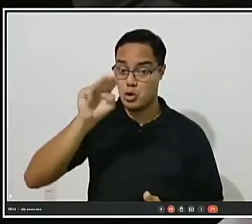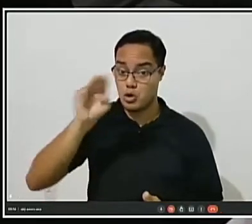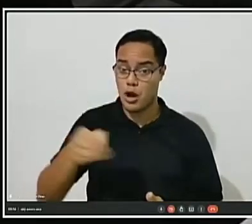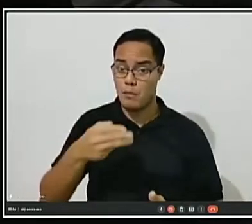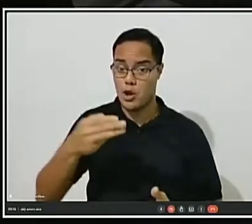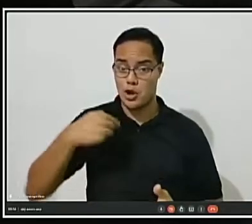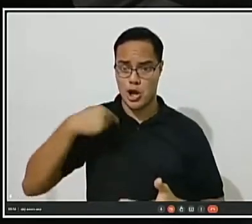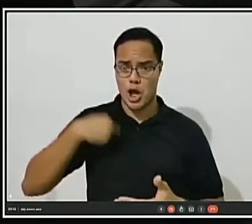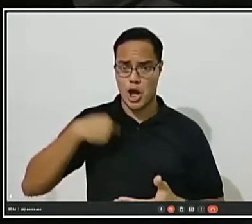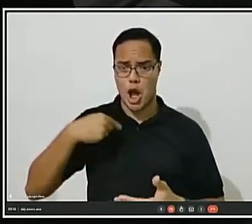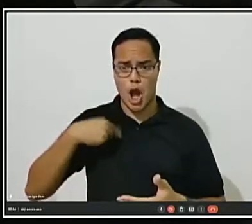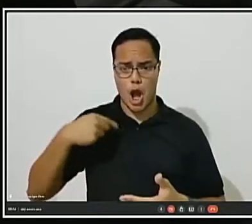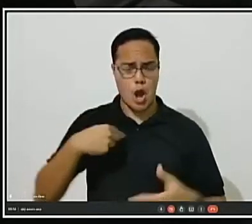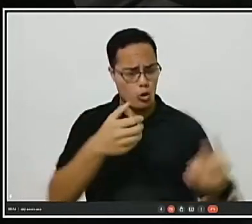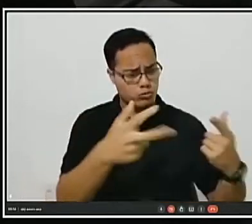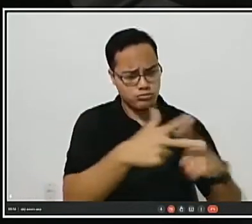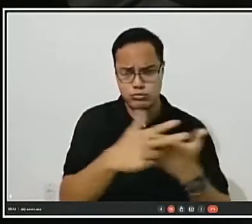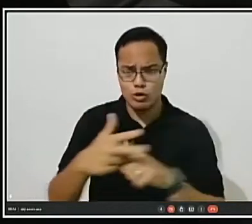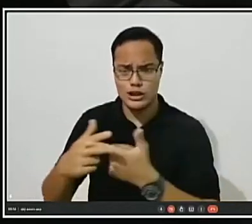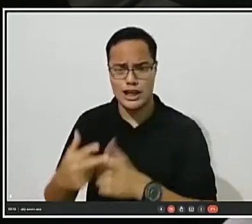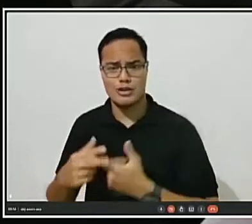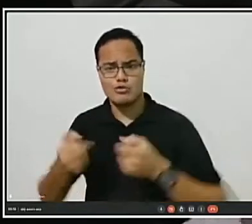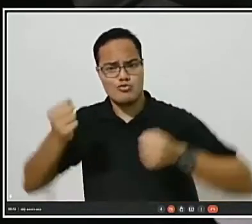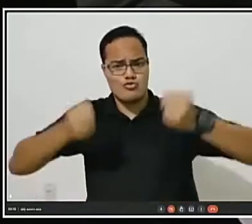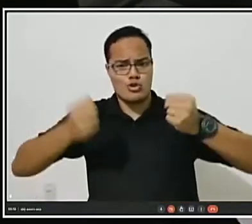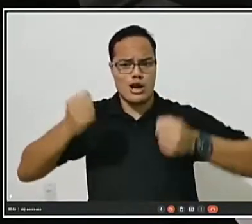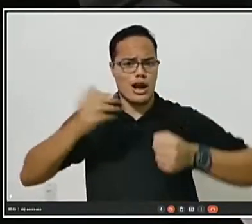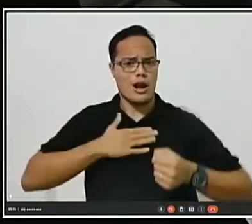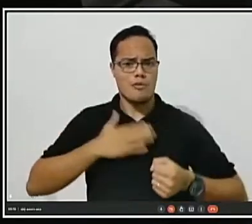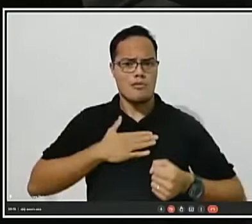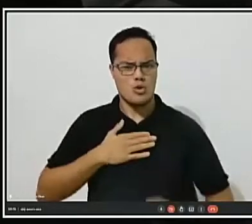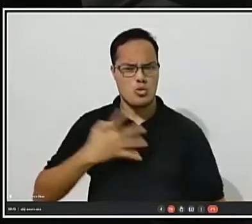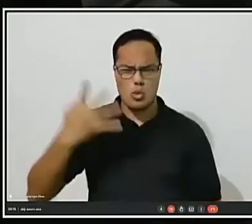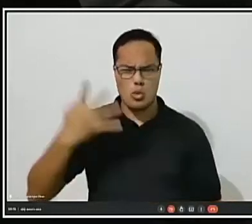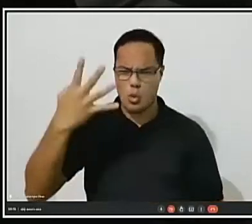ali. 4 milhões para consertar aquilo ali.